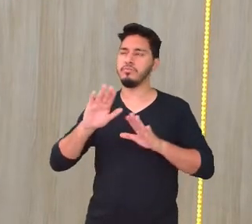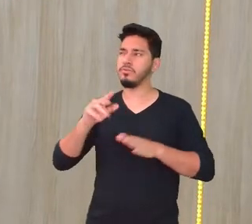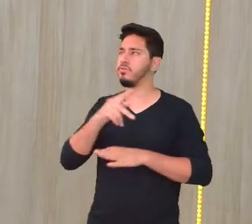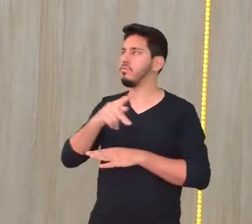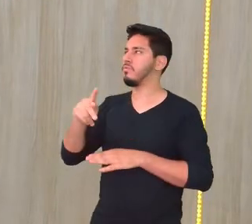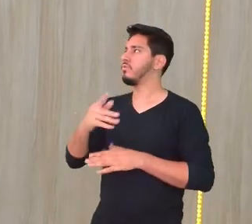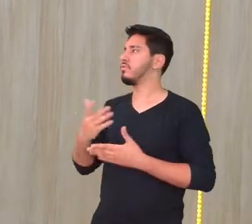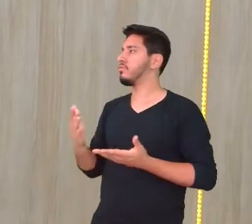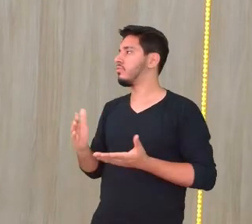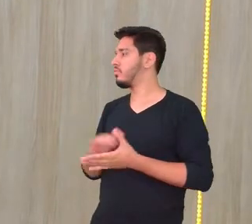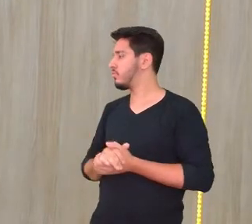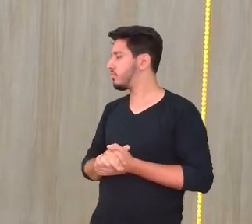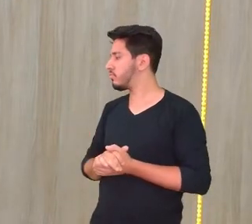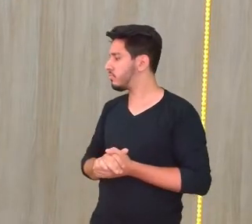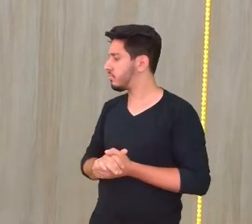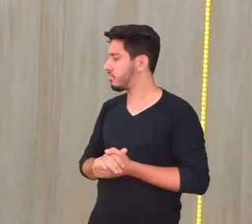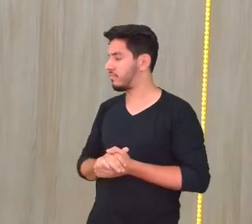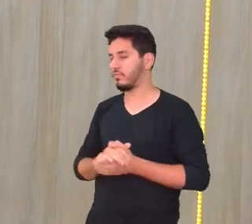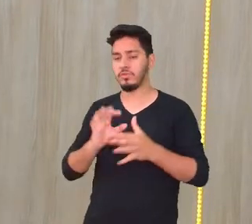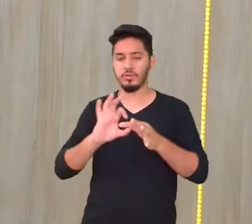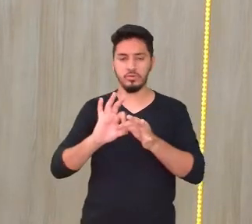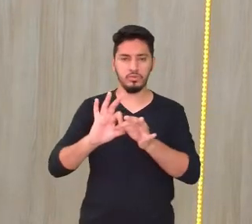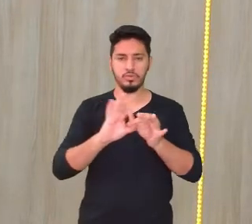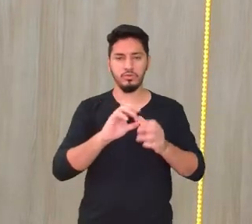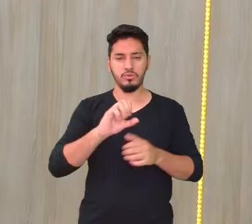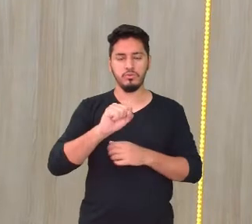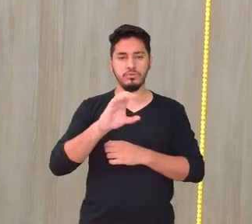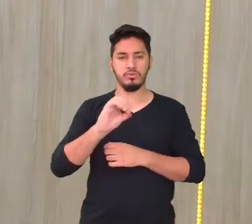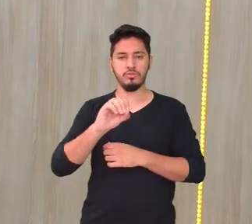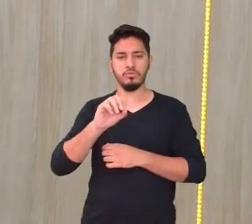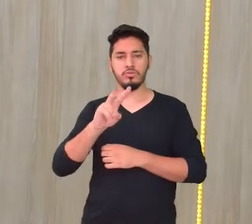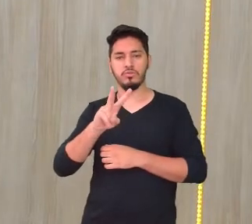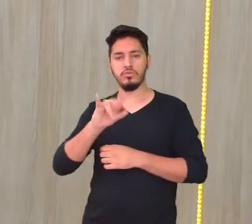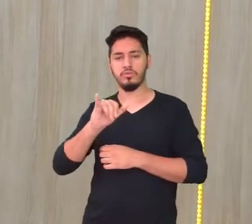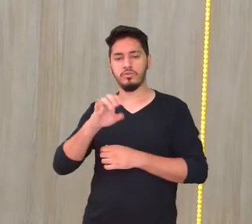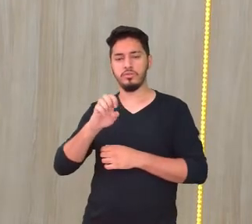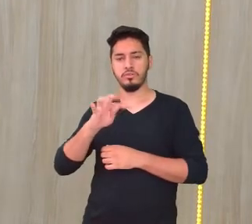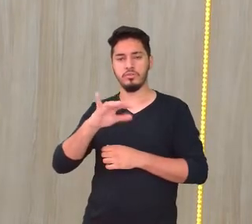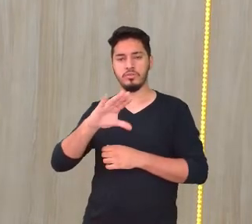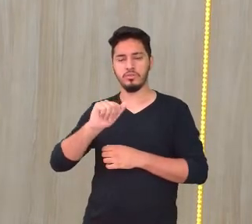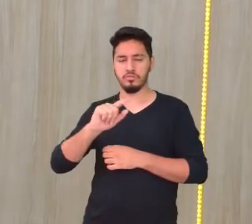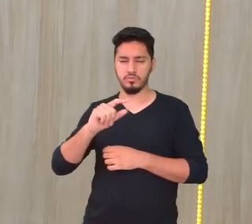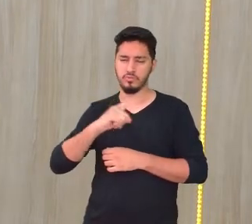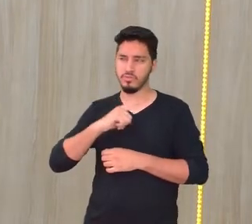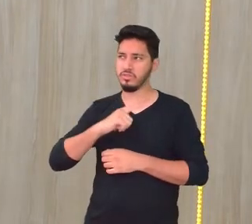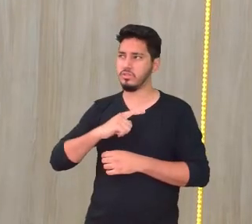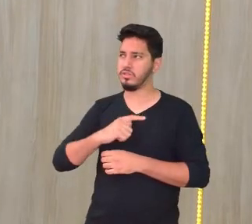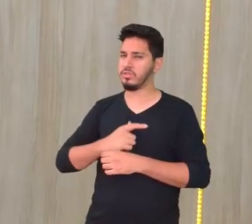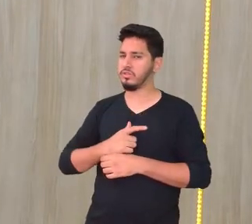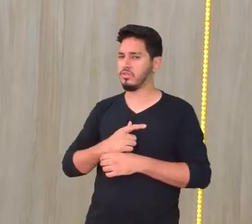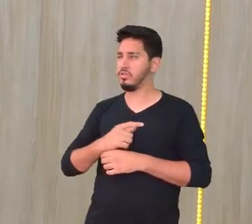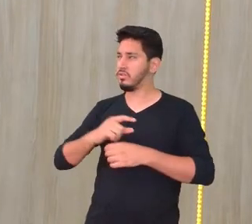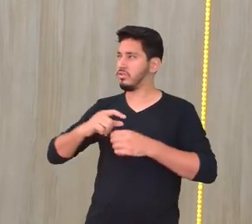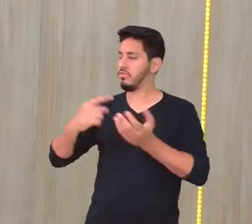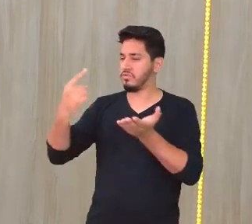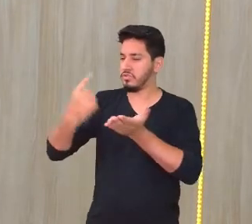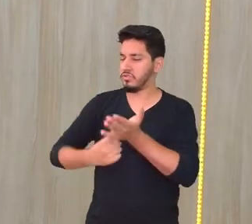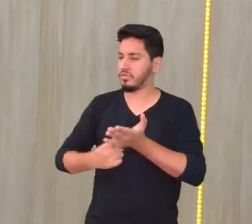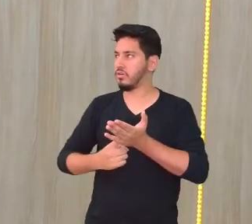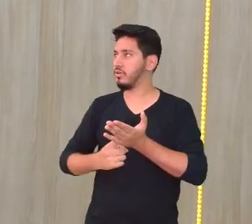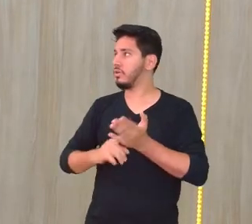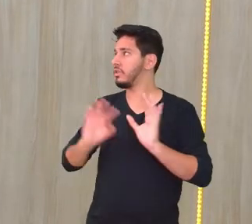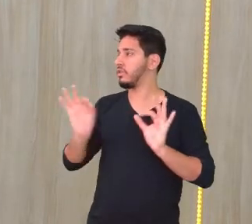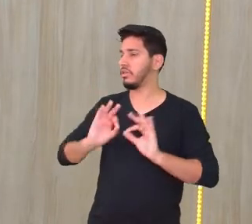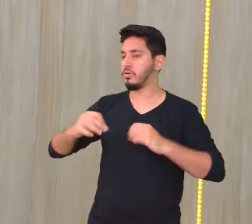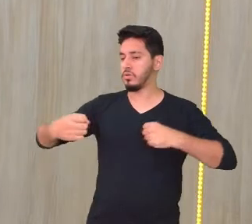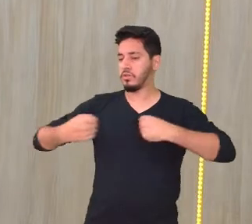professor, a União Soviética não tinha fechado um tratado ali de não